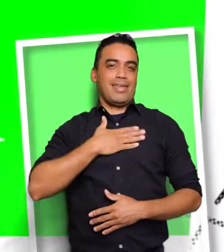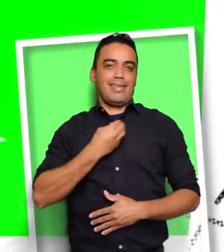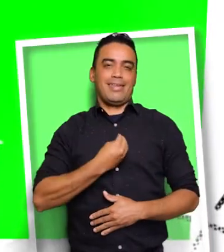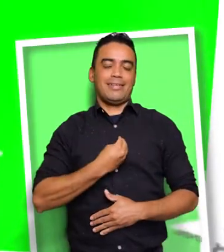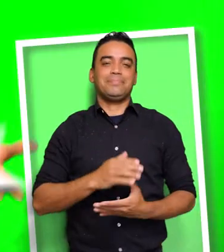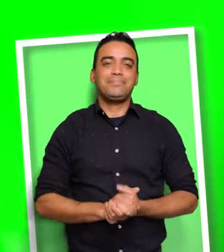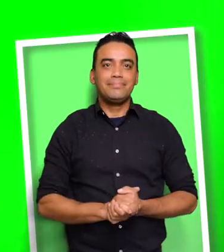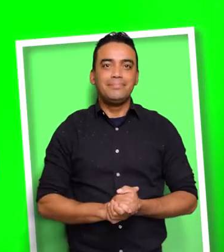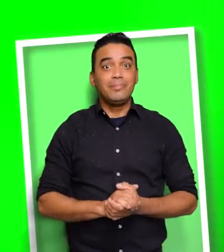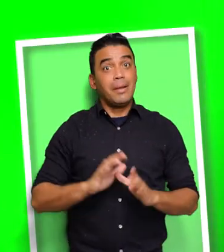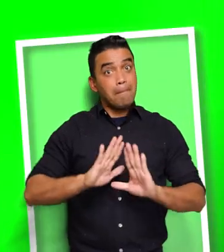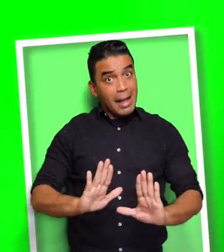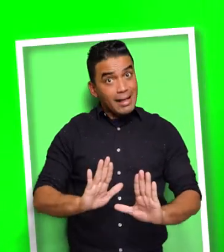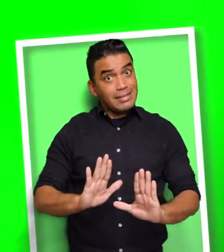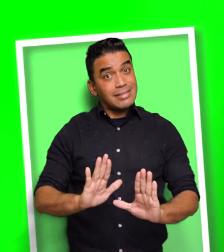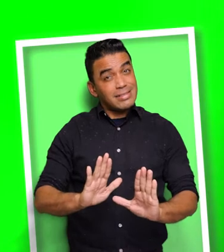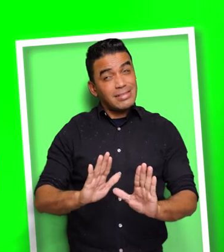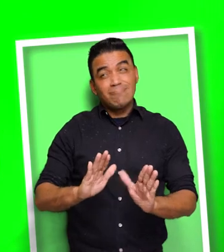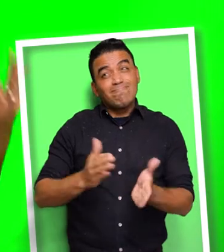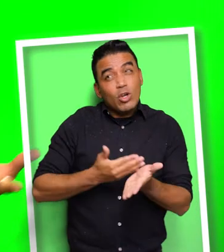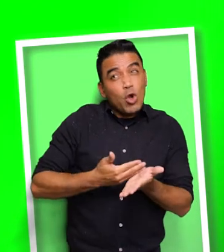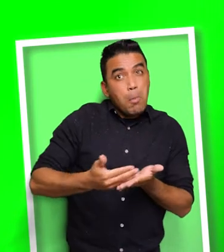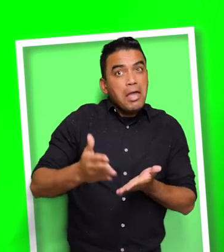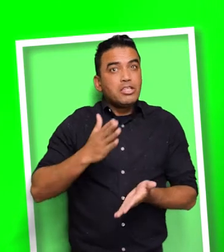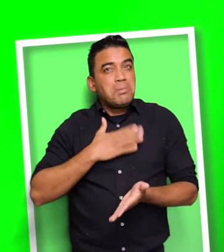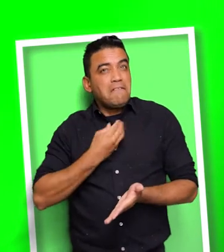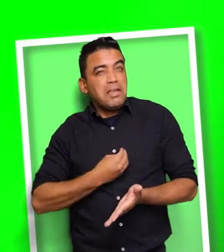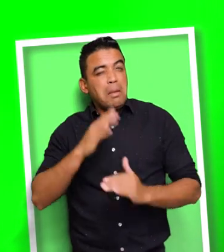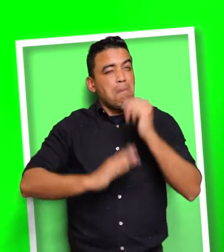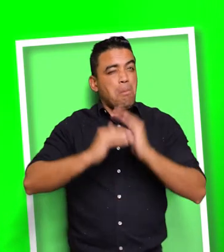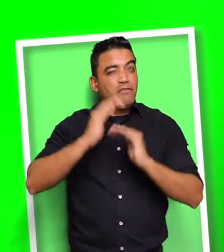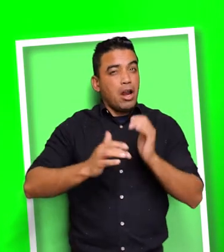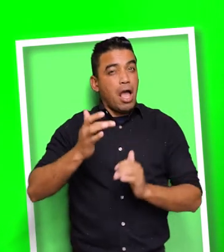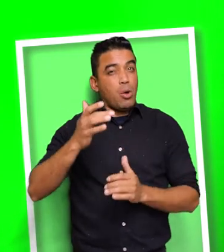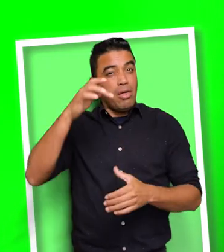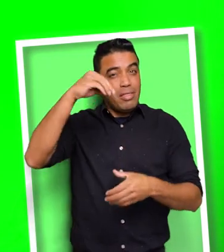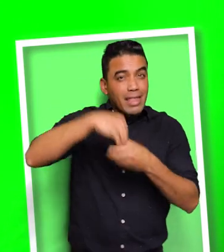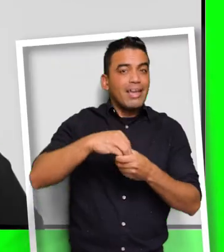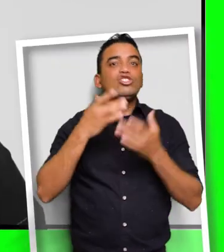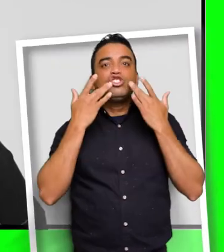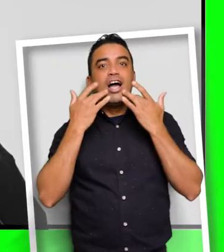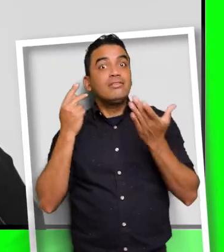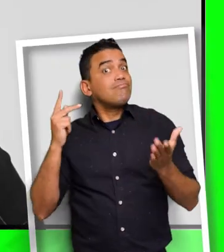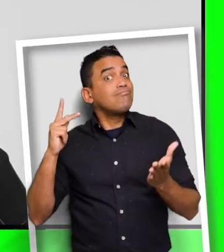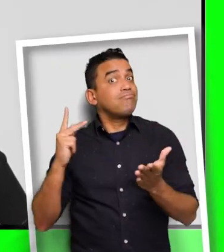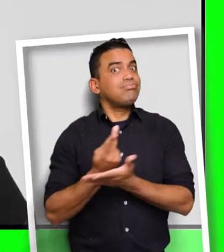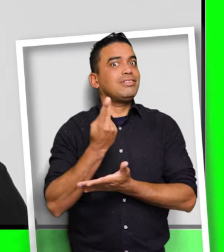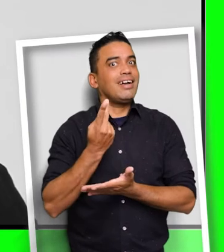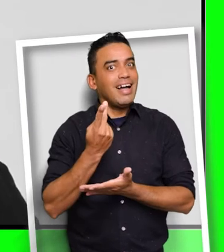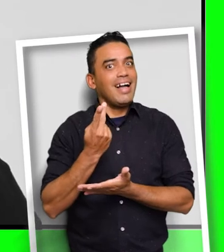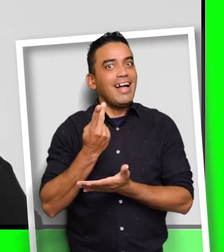momento. Mas o início da minha profissionalização no teatro aconteceu quando eu realmente fiz